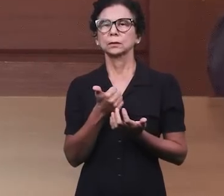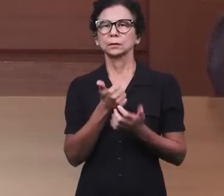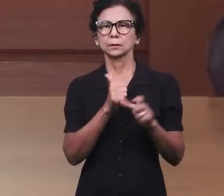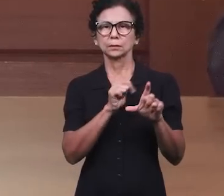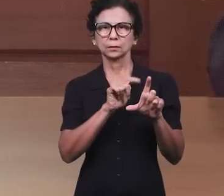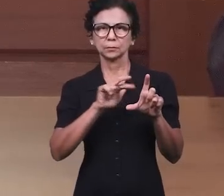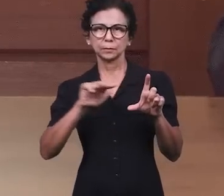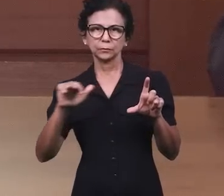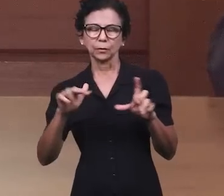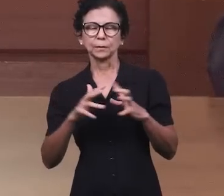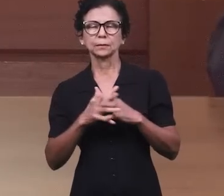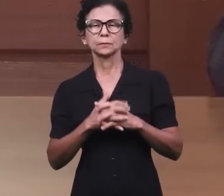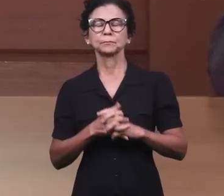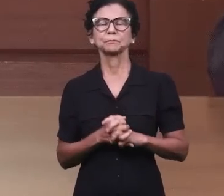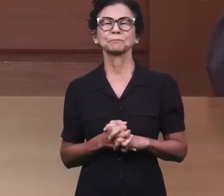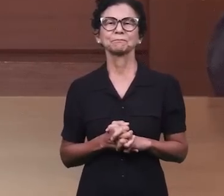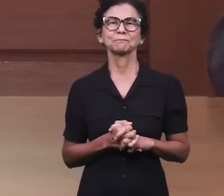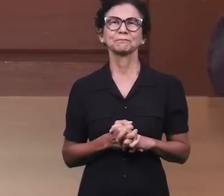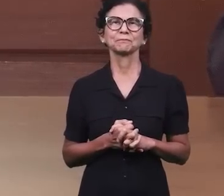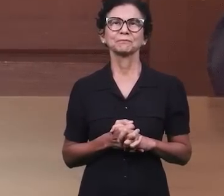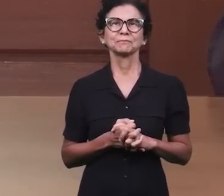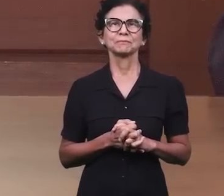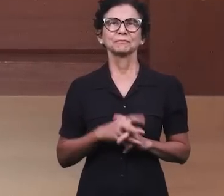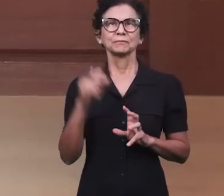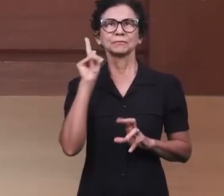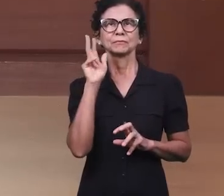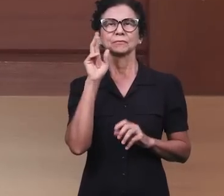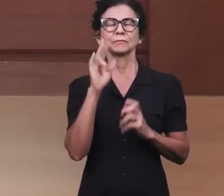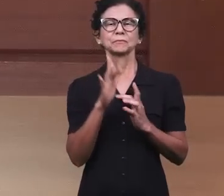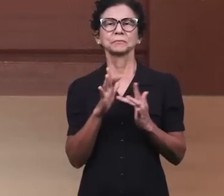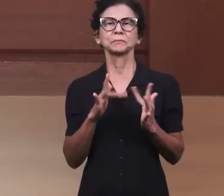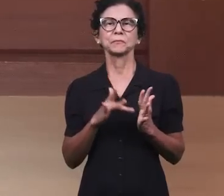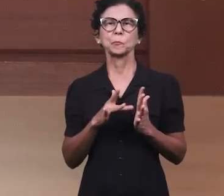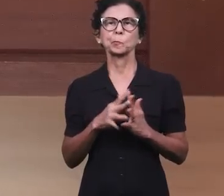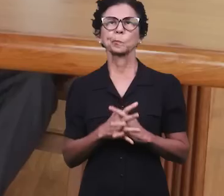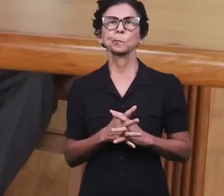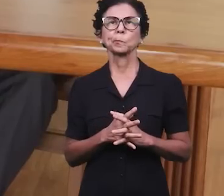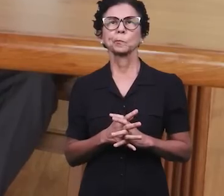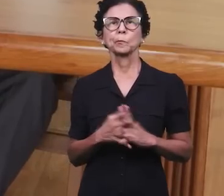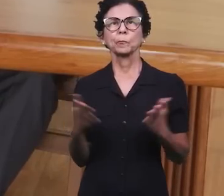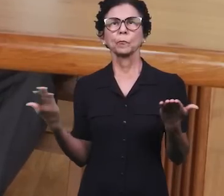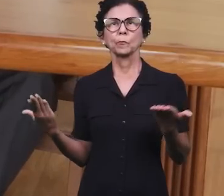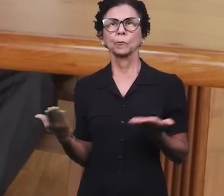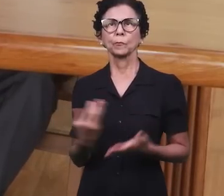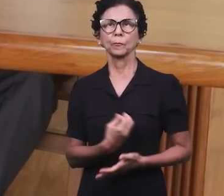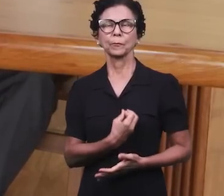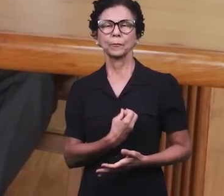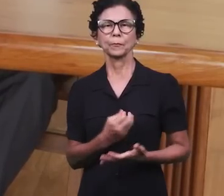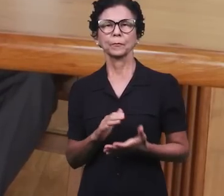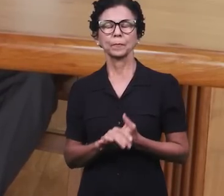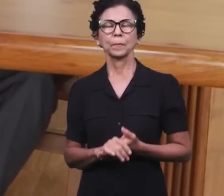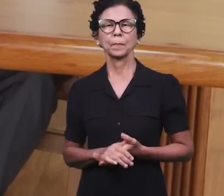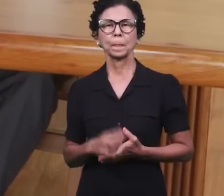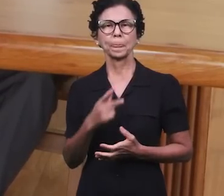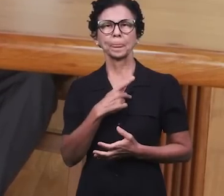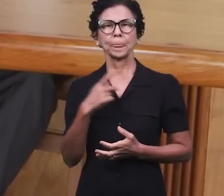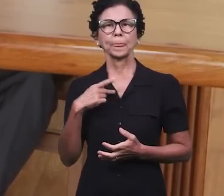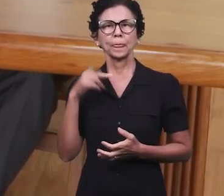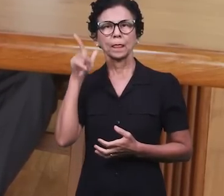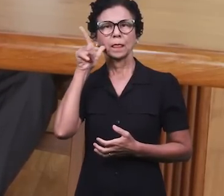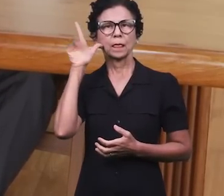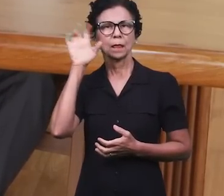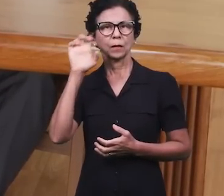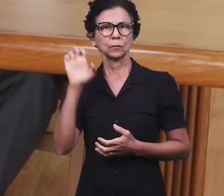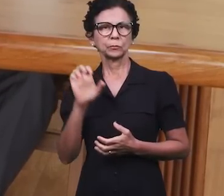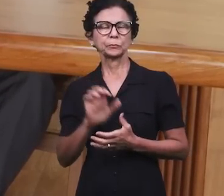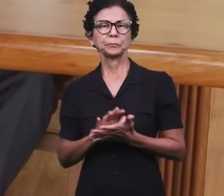sido veiculado. E eu saúdo a todos com a paz do Senhor. Nós estamos aqui com o pastor Luiz Eugênio, Pai do Senhor a